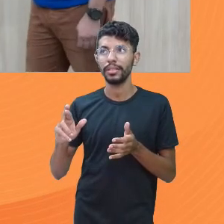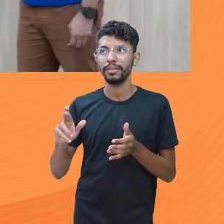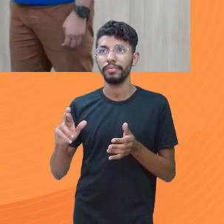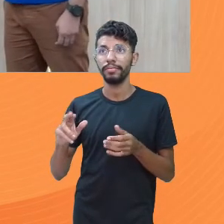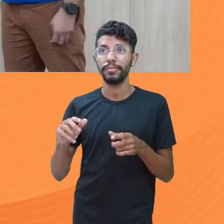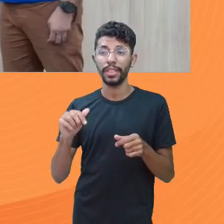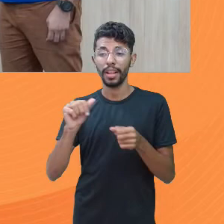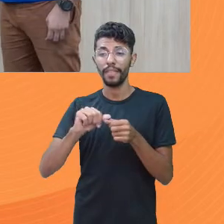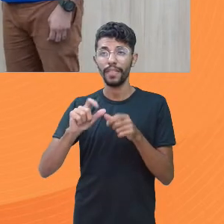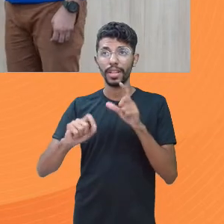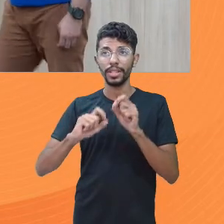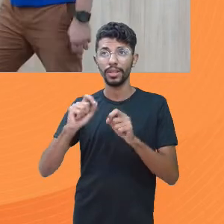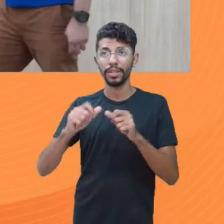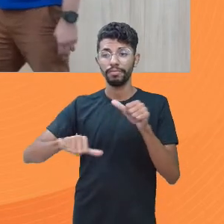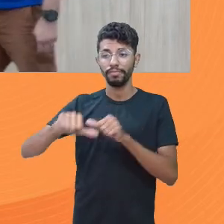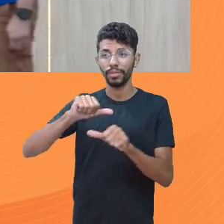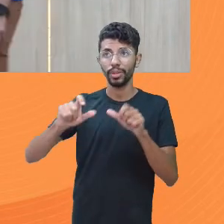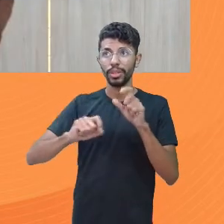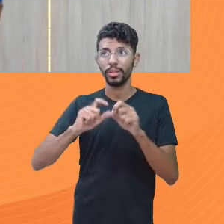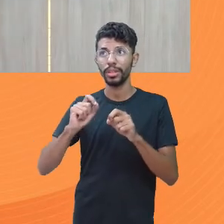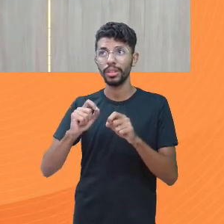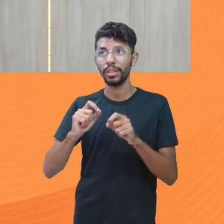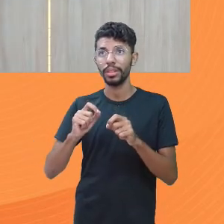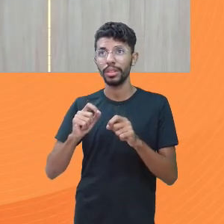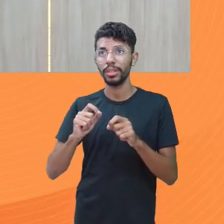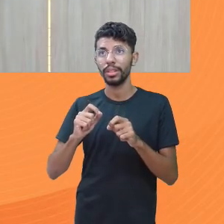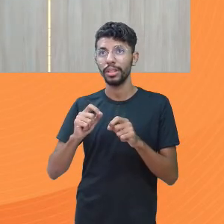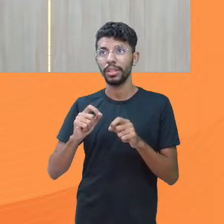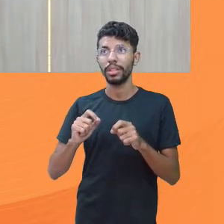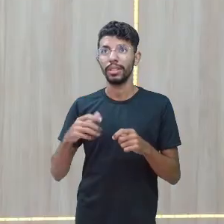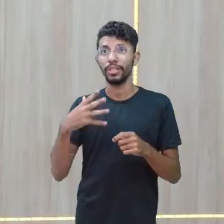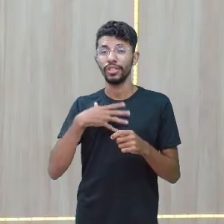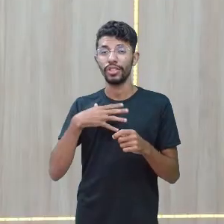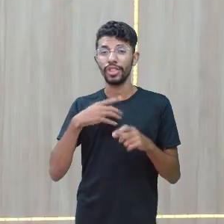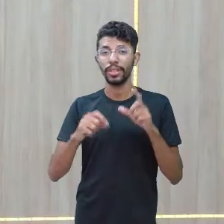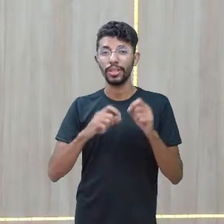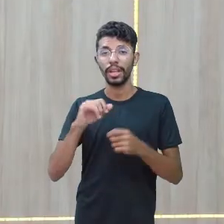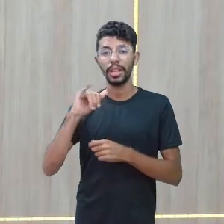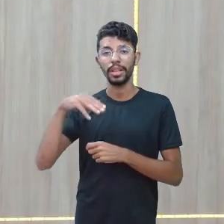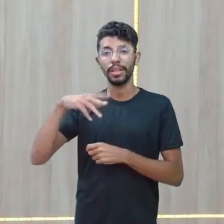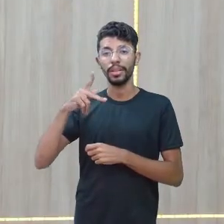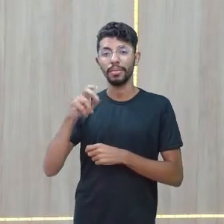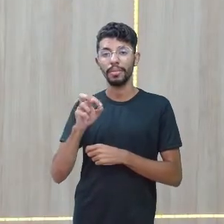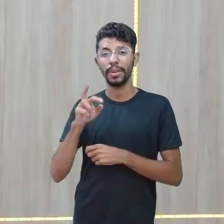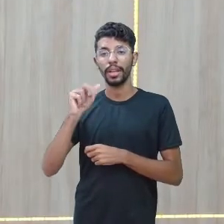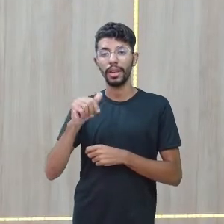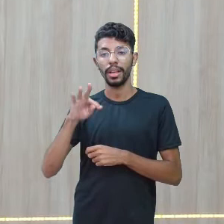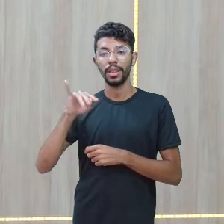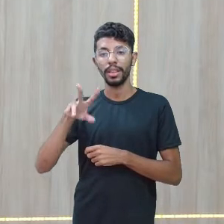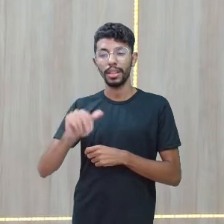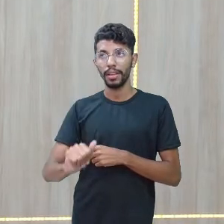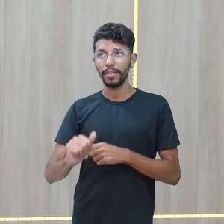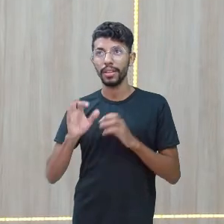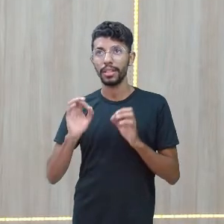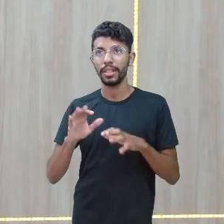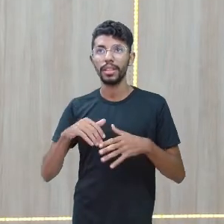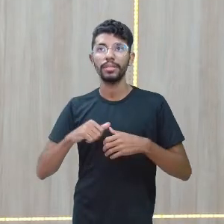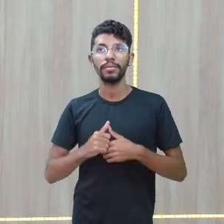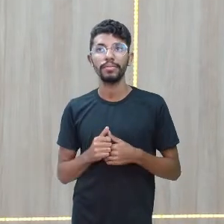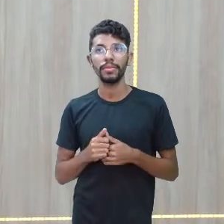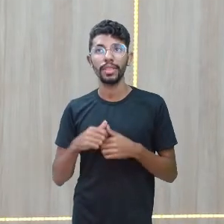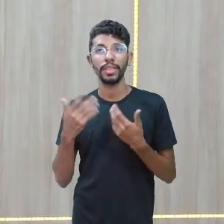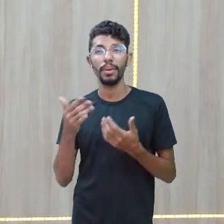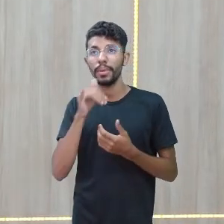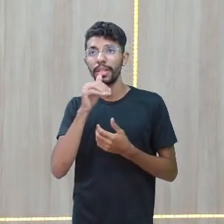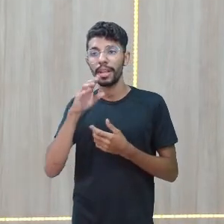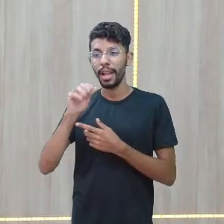ele transforma-se na forma imperativa. Ou seja, se eu tirar esse to aqui, pessoal, não vai ser mais abrir, vai ser abra. Se eu tirar